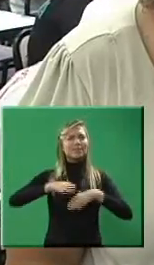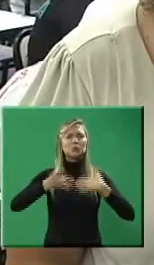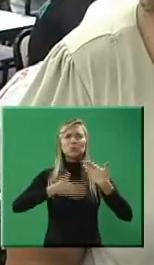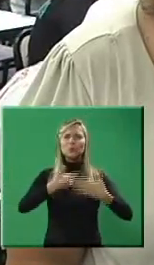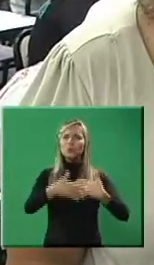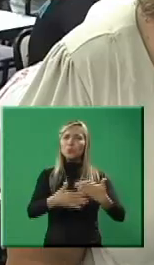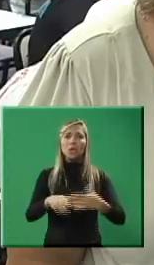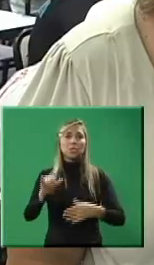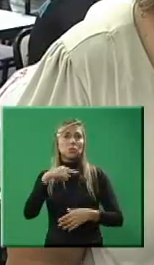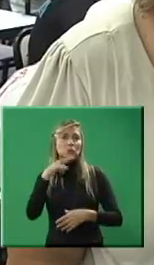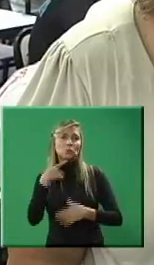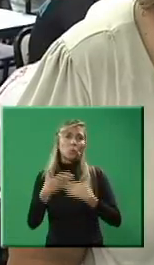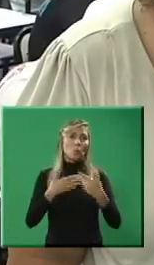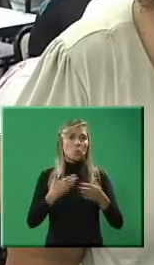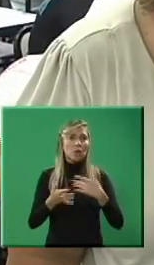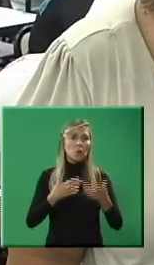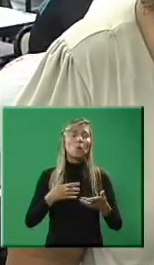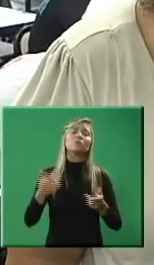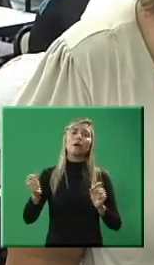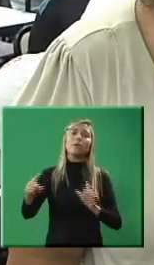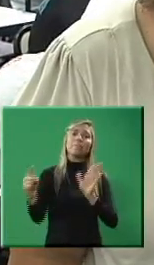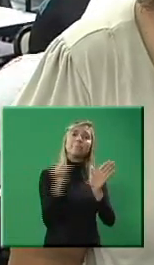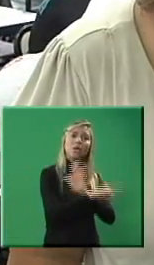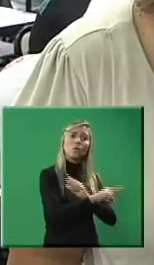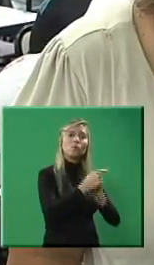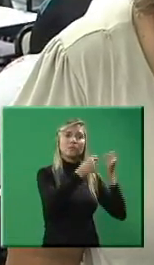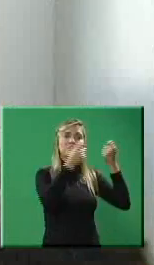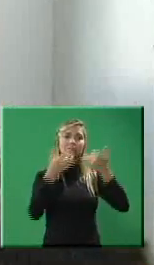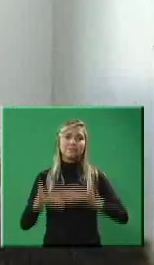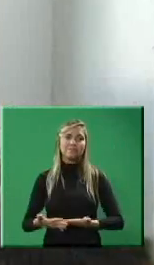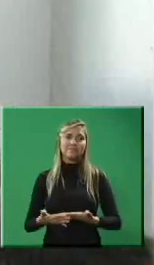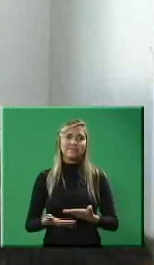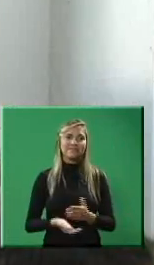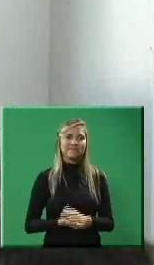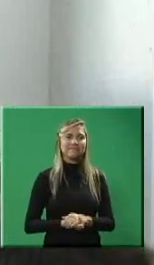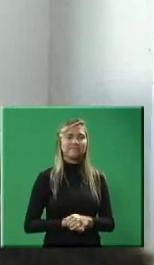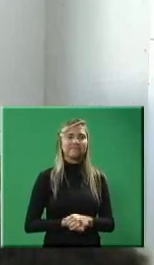e explicando à medida que ela vai colocando as dúvidas deles.